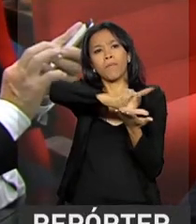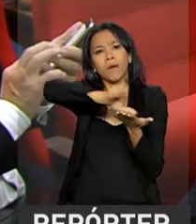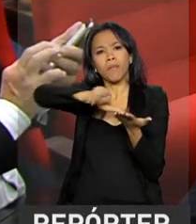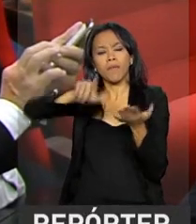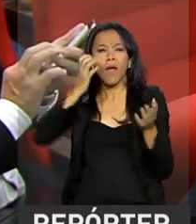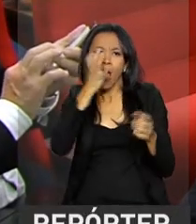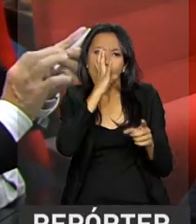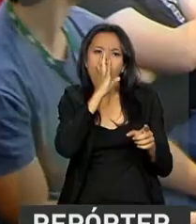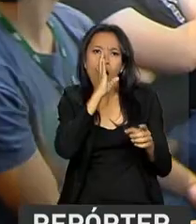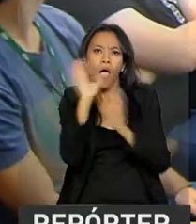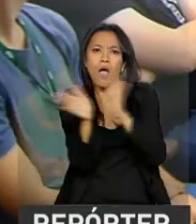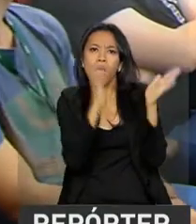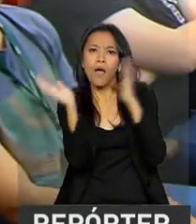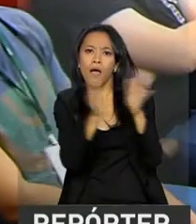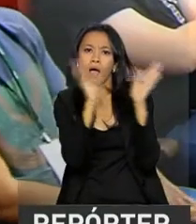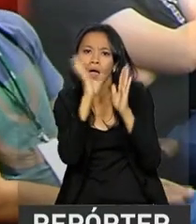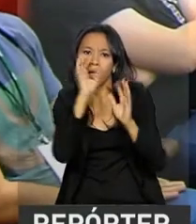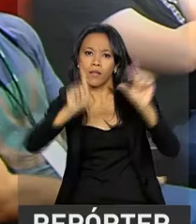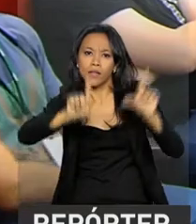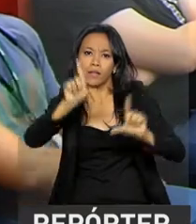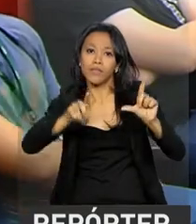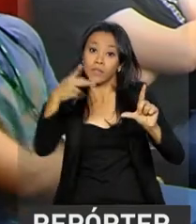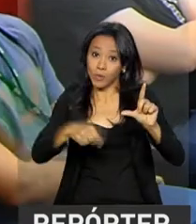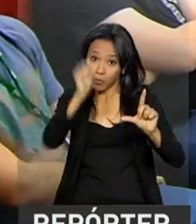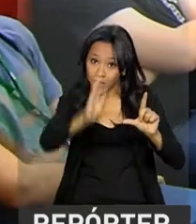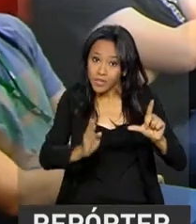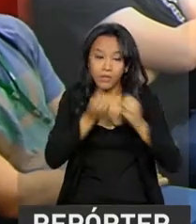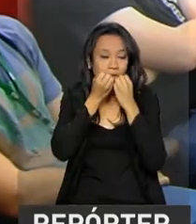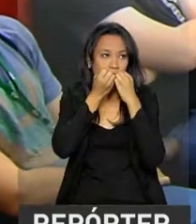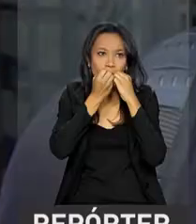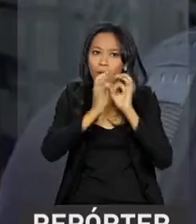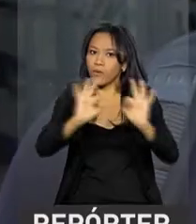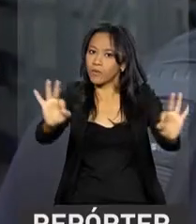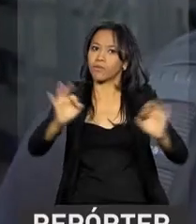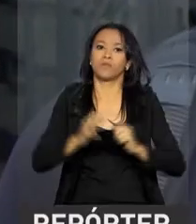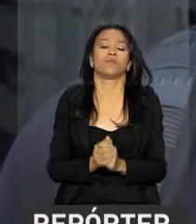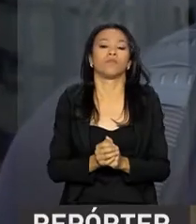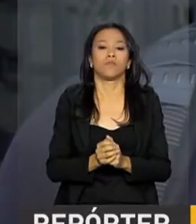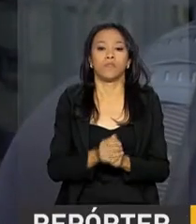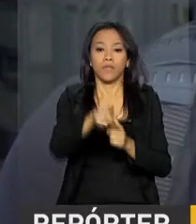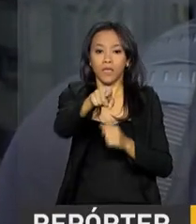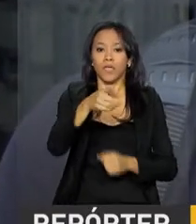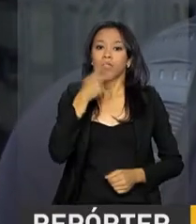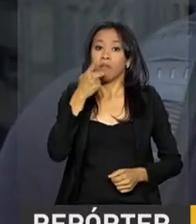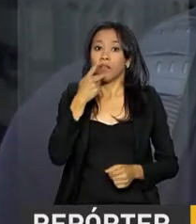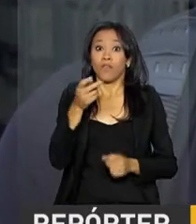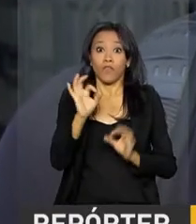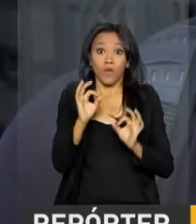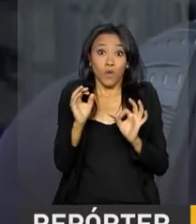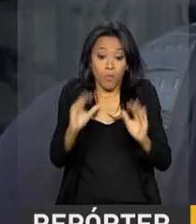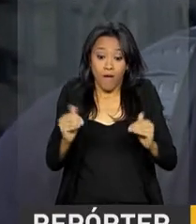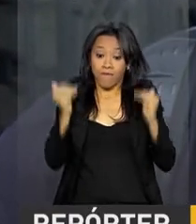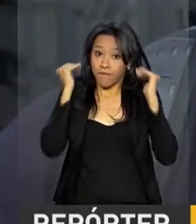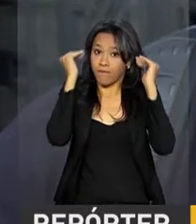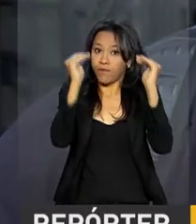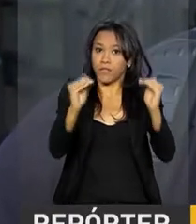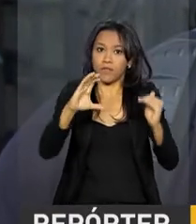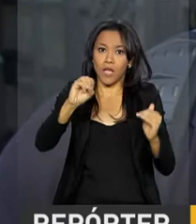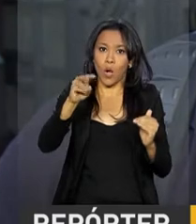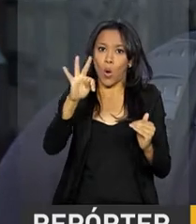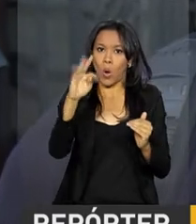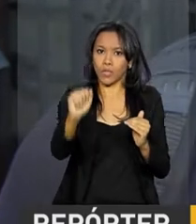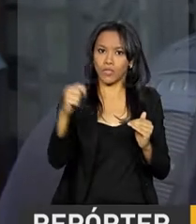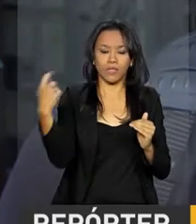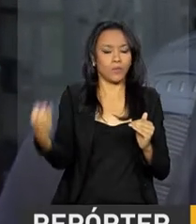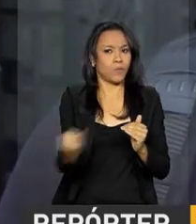programação o aumento da produção nacional vem em boa hora eu acho que foi uma voz a questão das cotas que implementou e